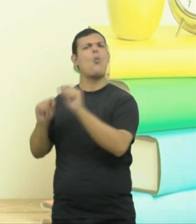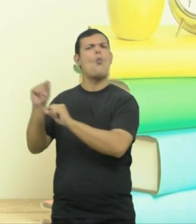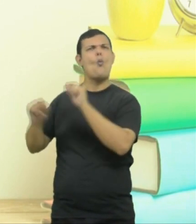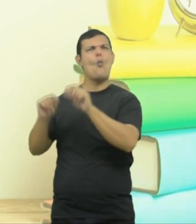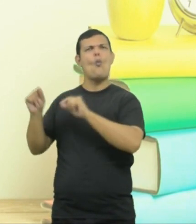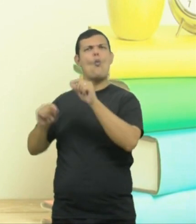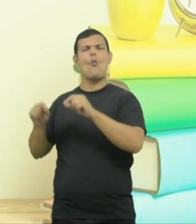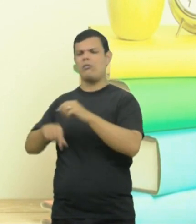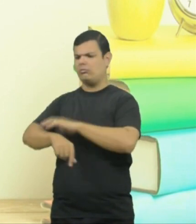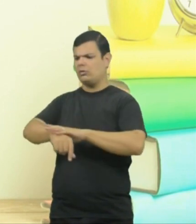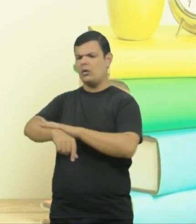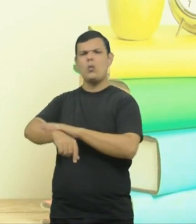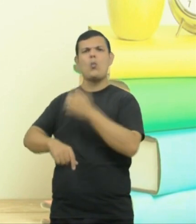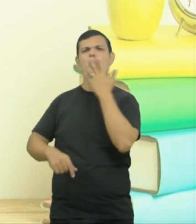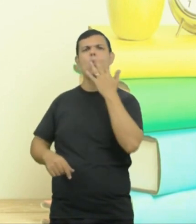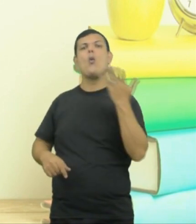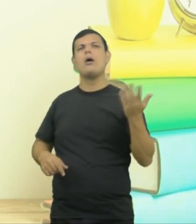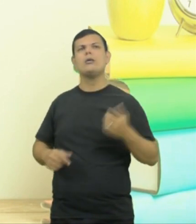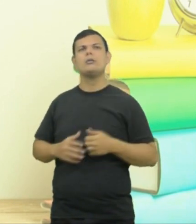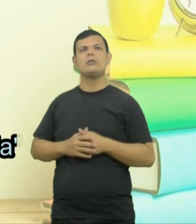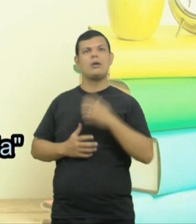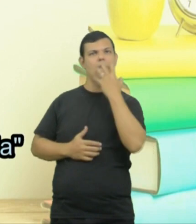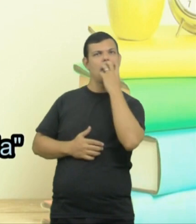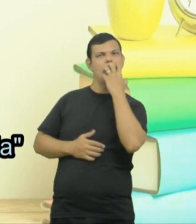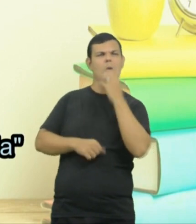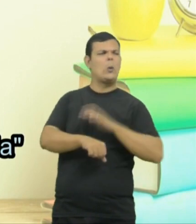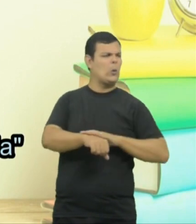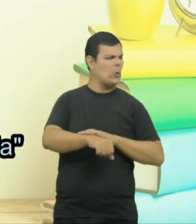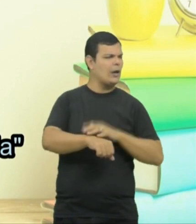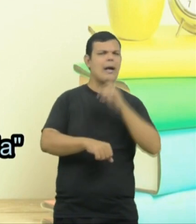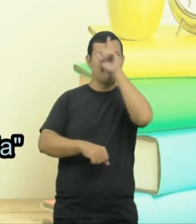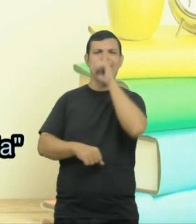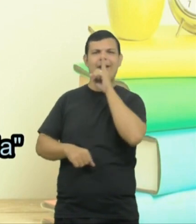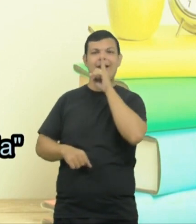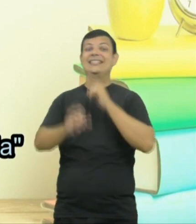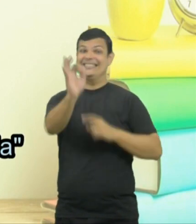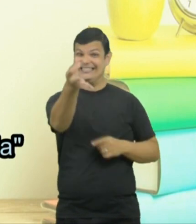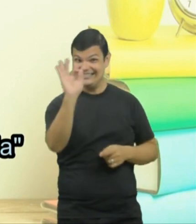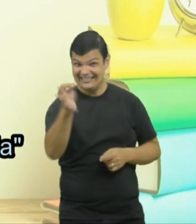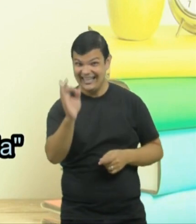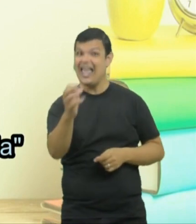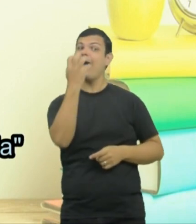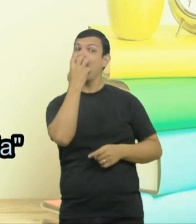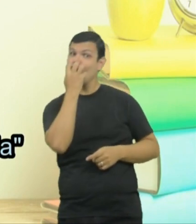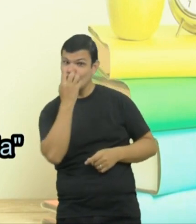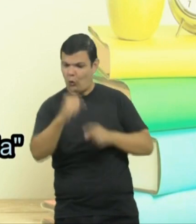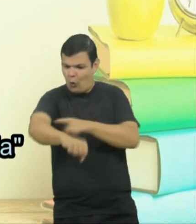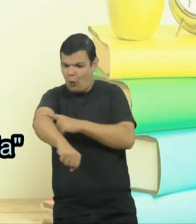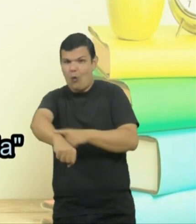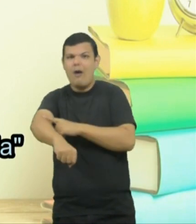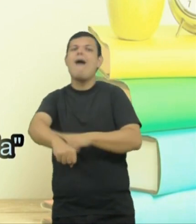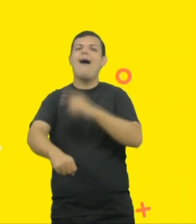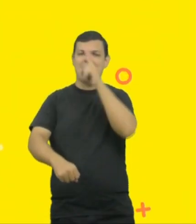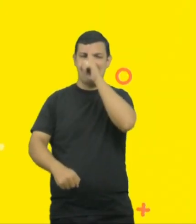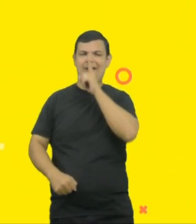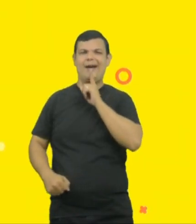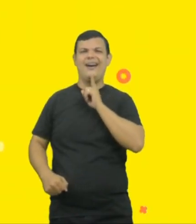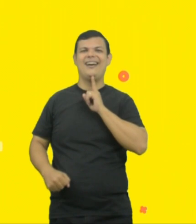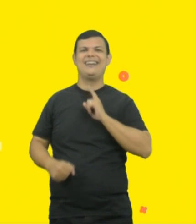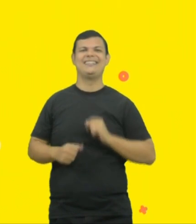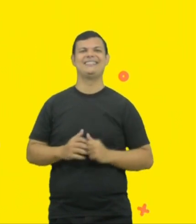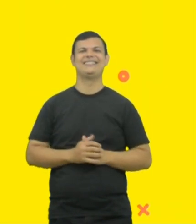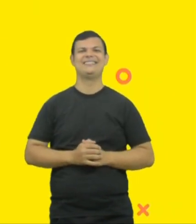Isso, uma casa. Vamos lá, a sexta pergunta. Qual o título do conto? Tempo. Pra dar no pé.